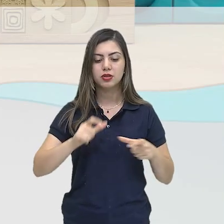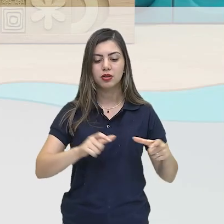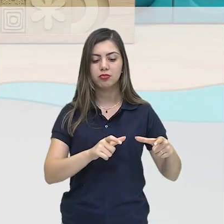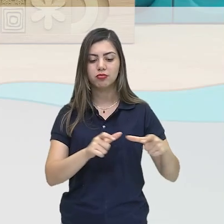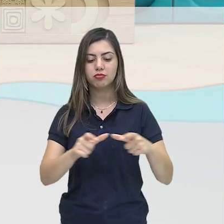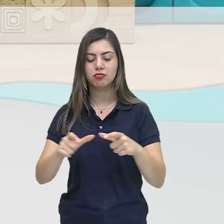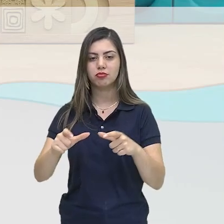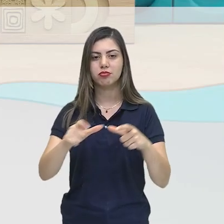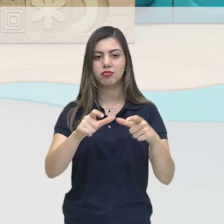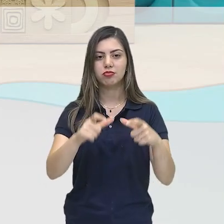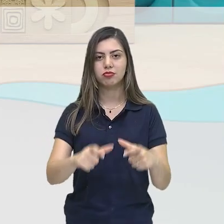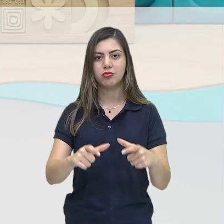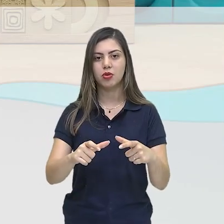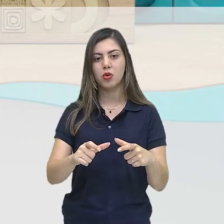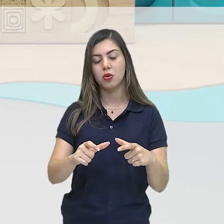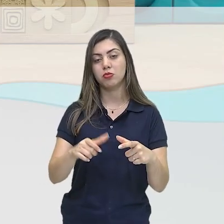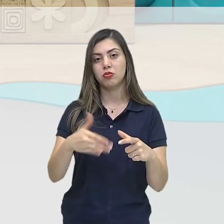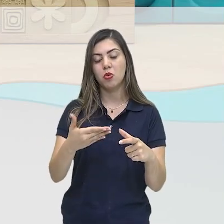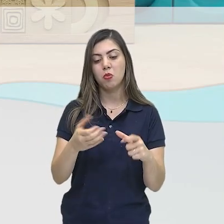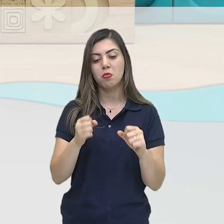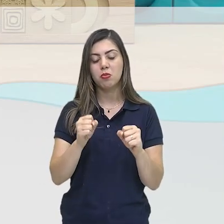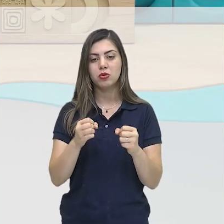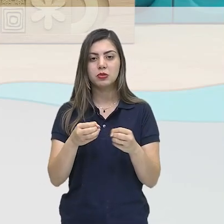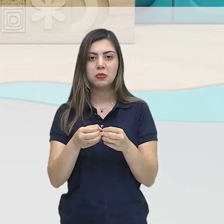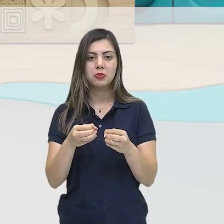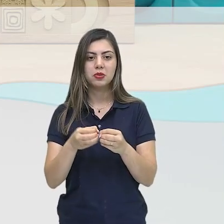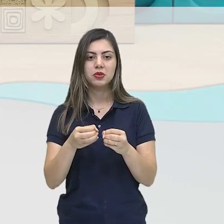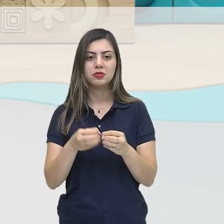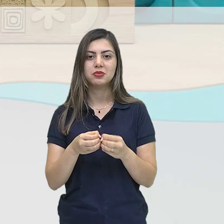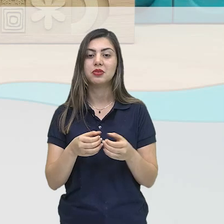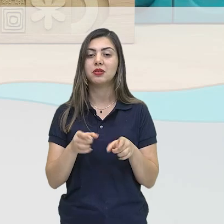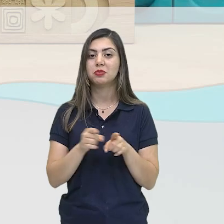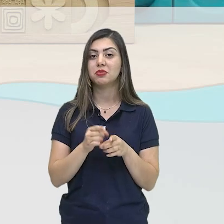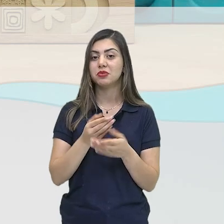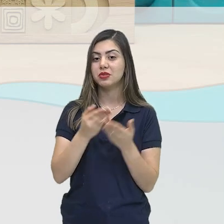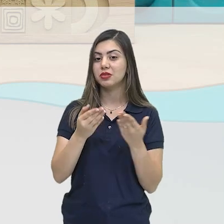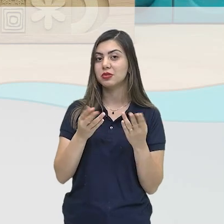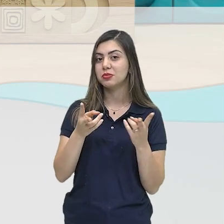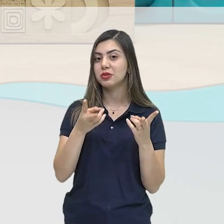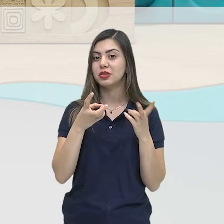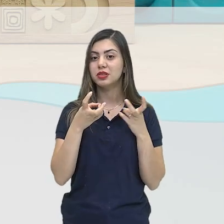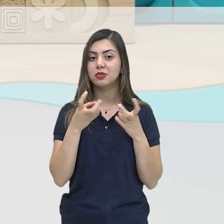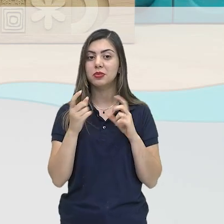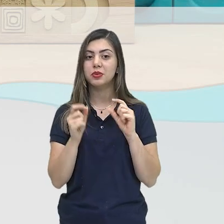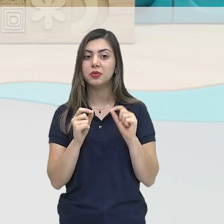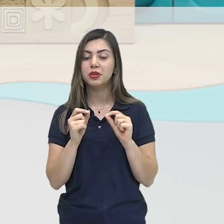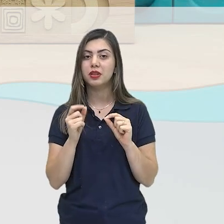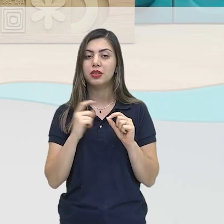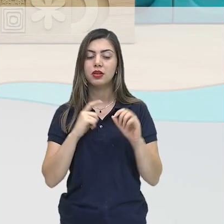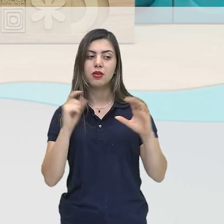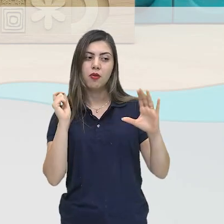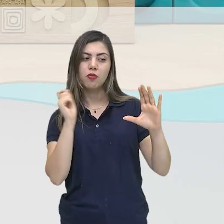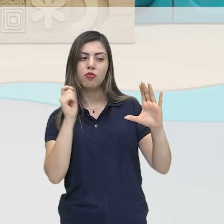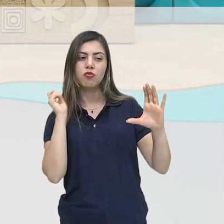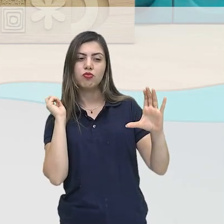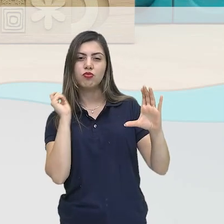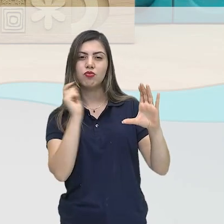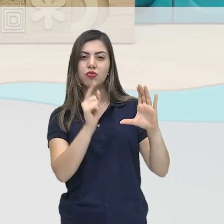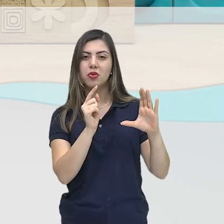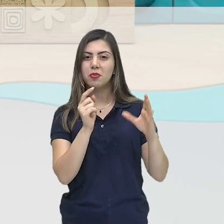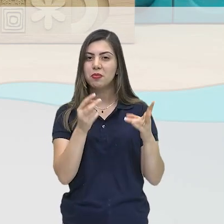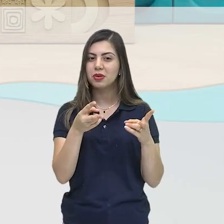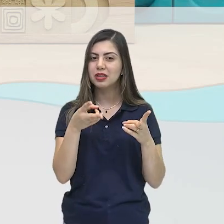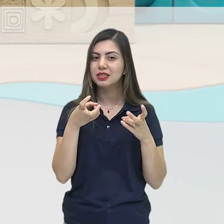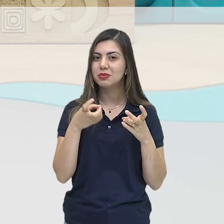é dentro do círculo ou o mais próximo possível. Vocês tiveram também a oportunidade de ver o jogo de dardos. Vocês viram aí que